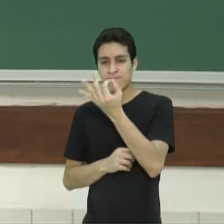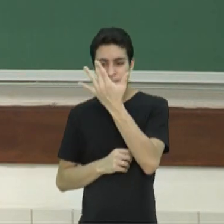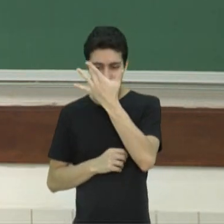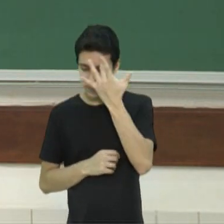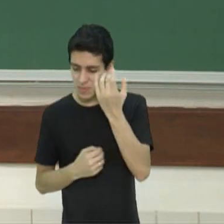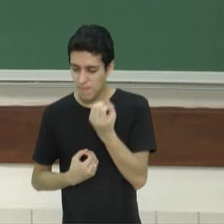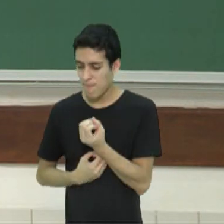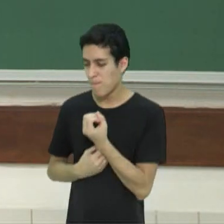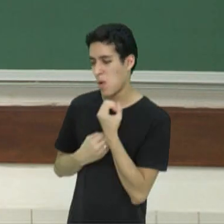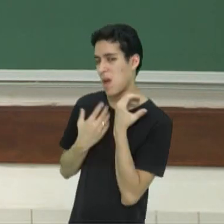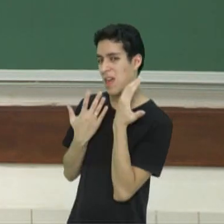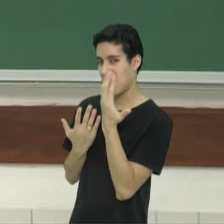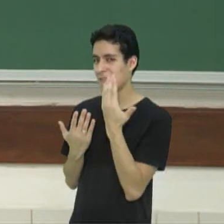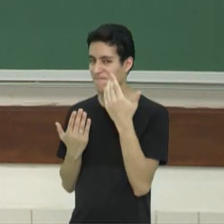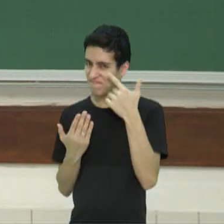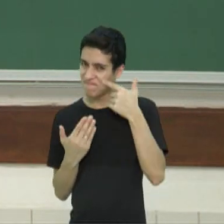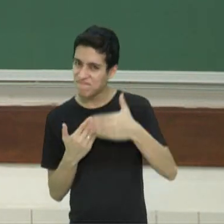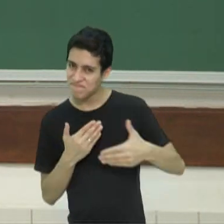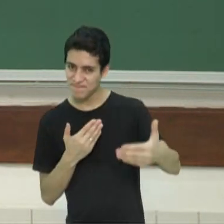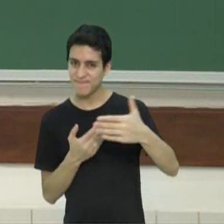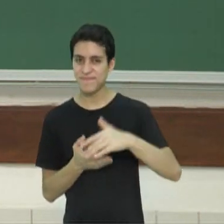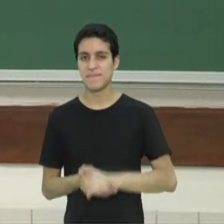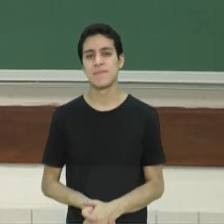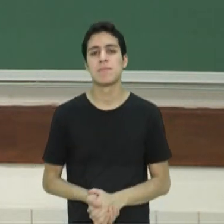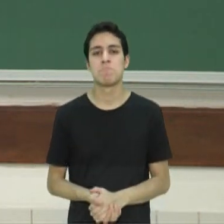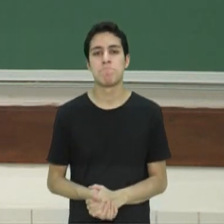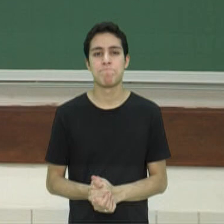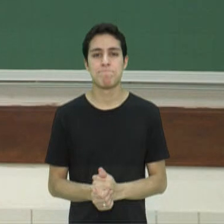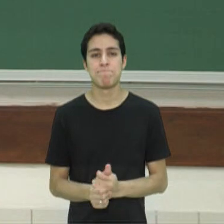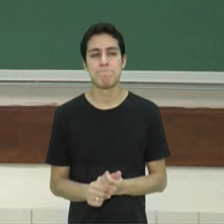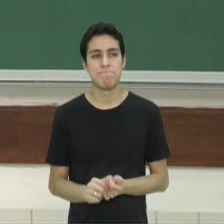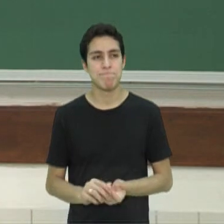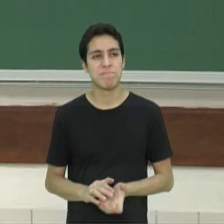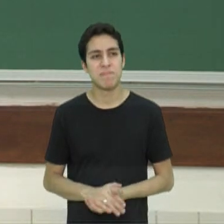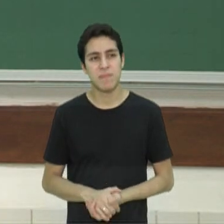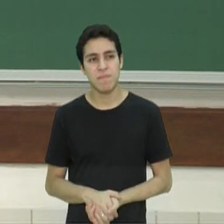poetas, como nós vamos ver daqui a pouco.